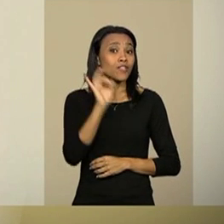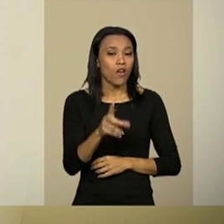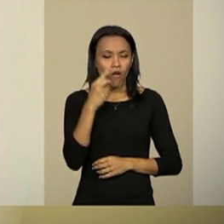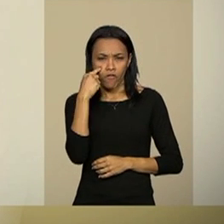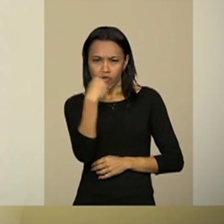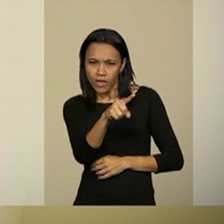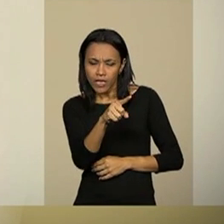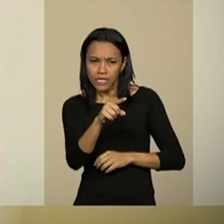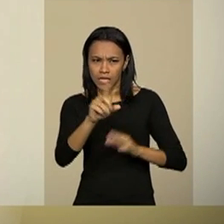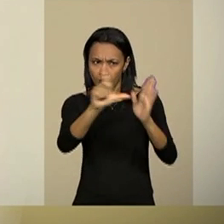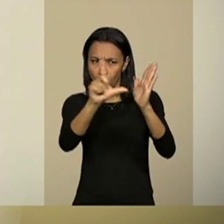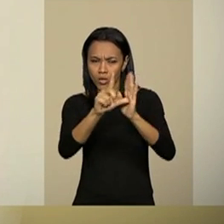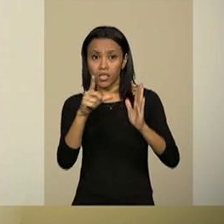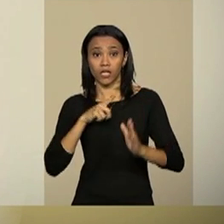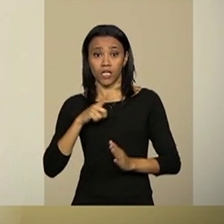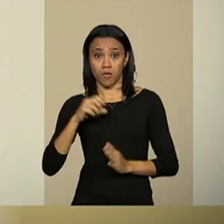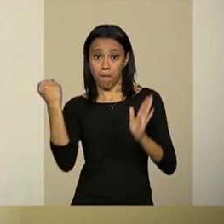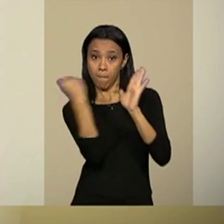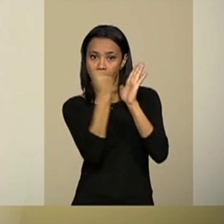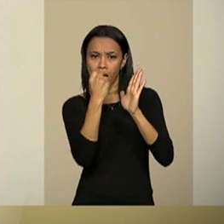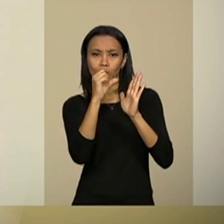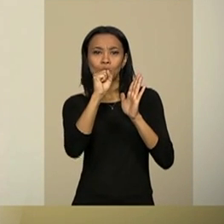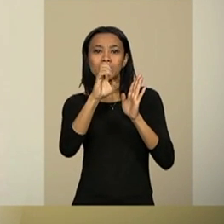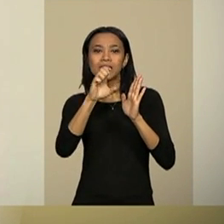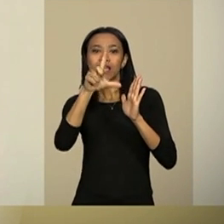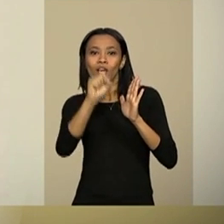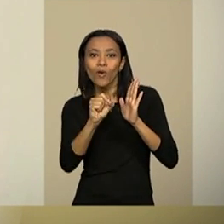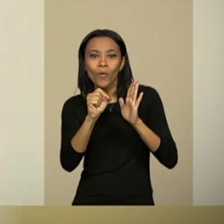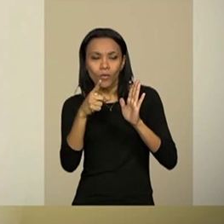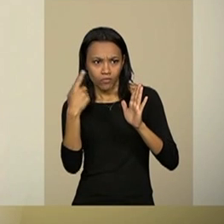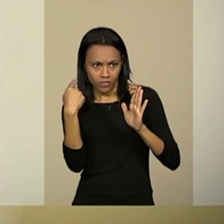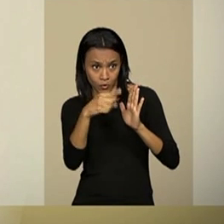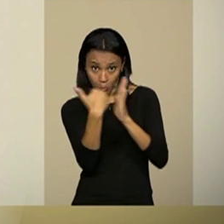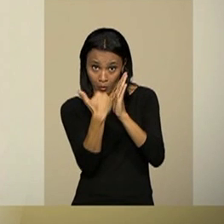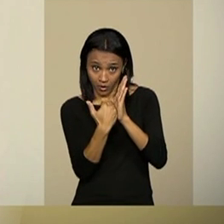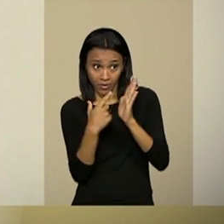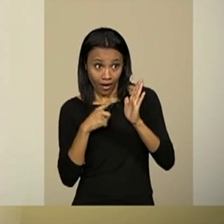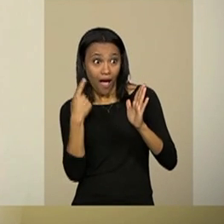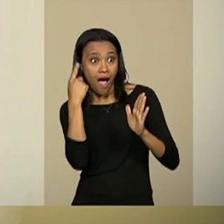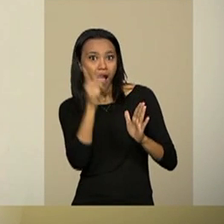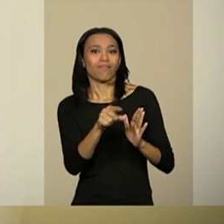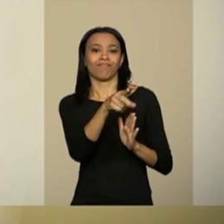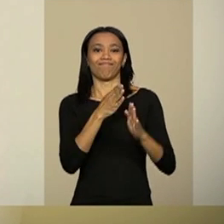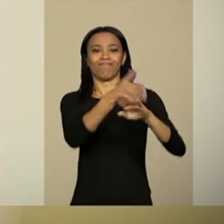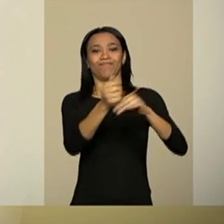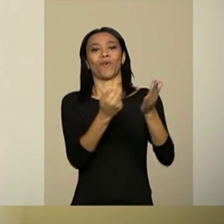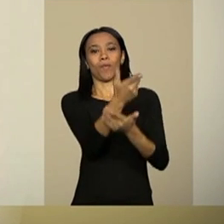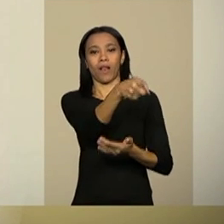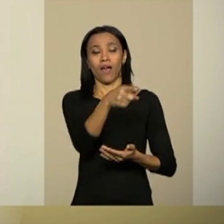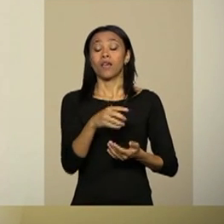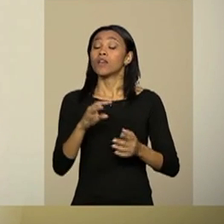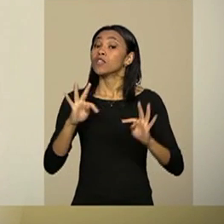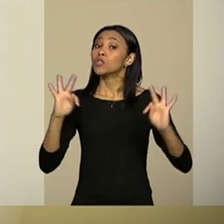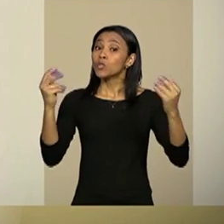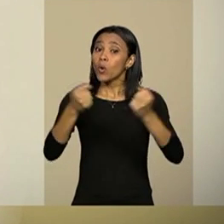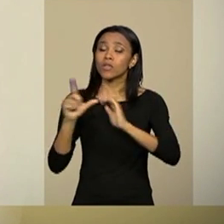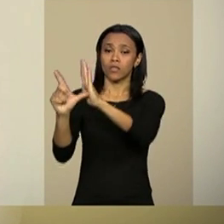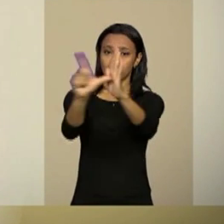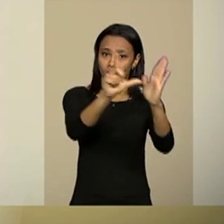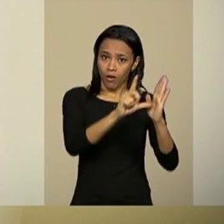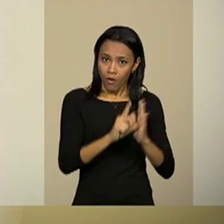se a loja tem um celular do minha casa melhor outra coisa importante luciano é que todas as lojas credenciadas